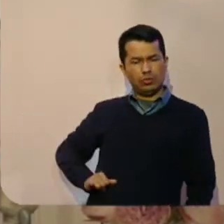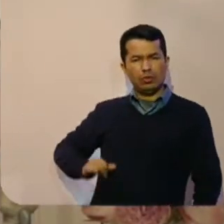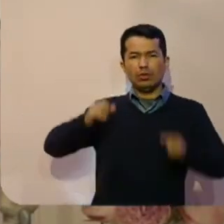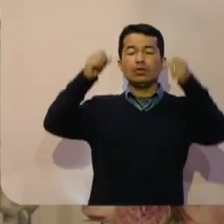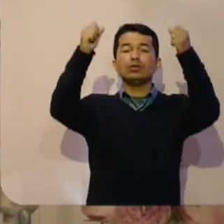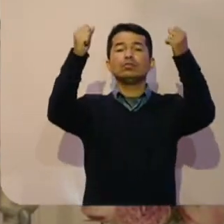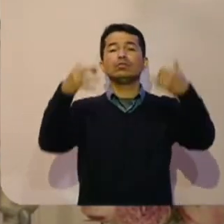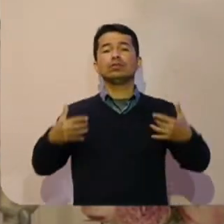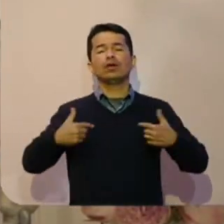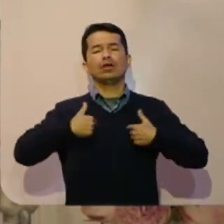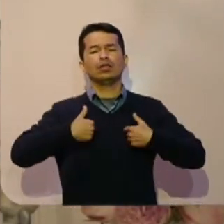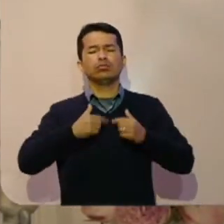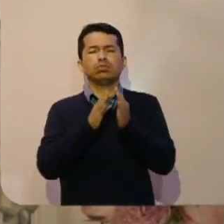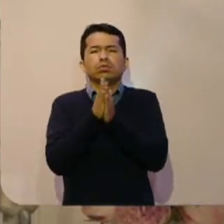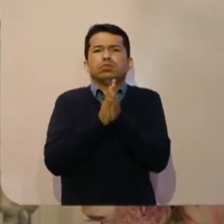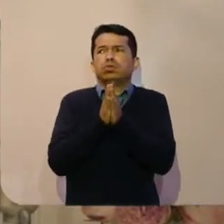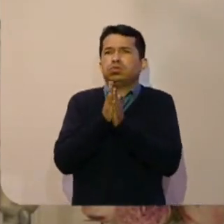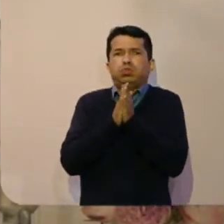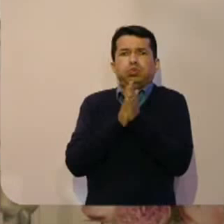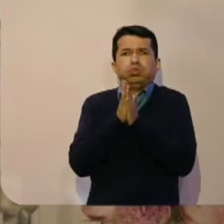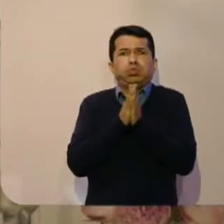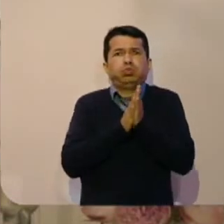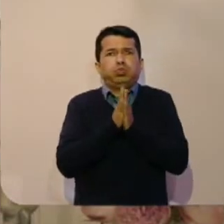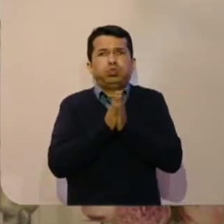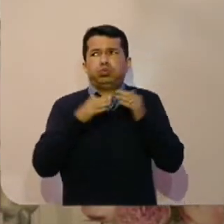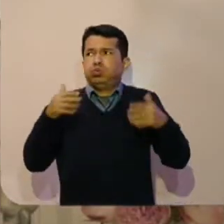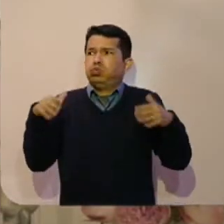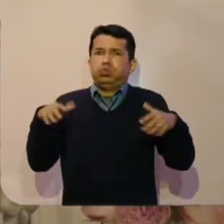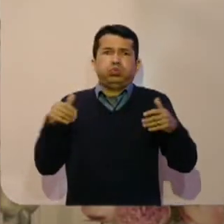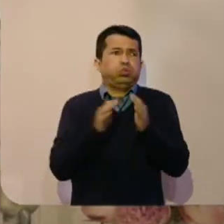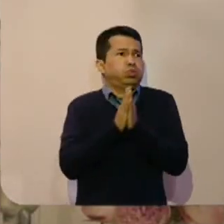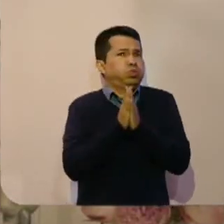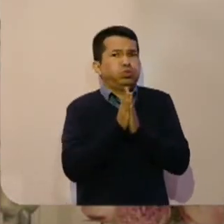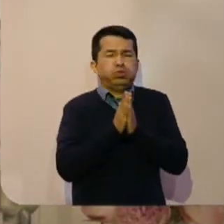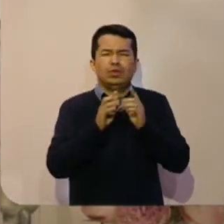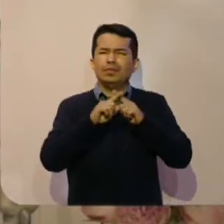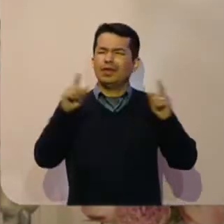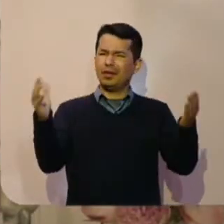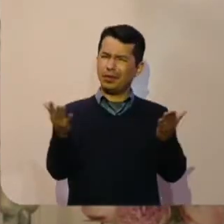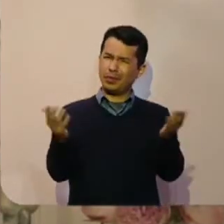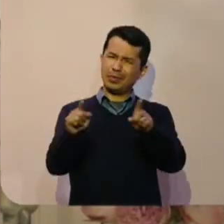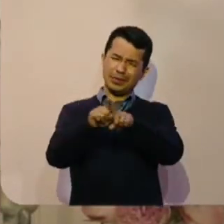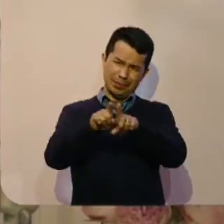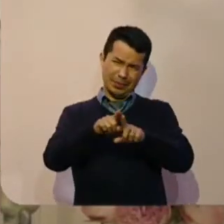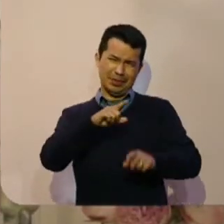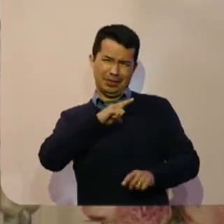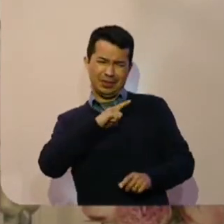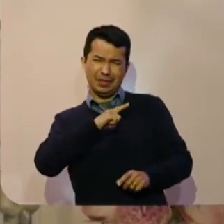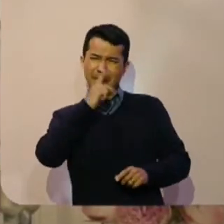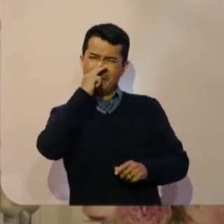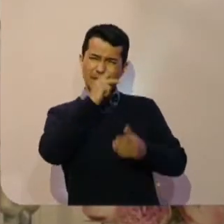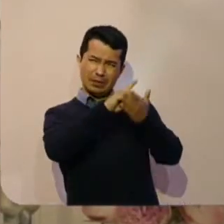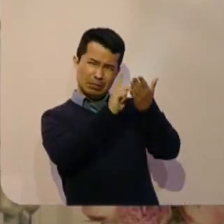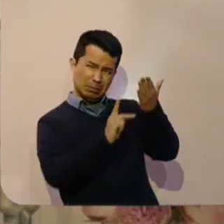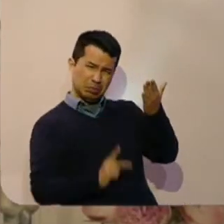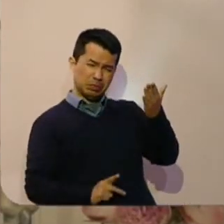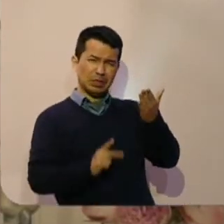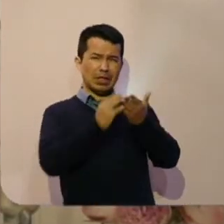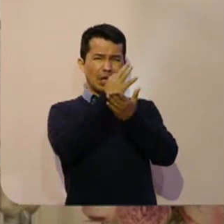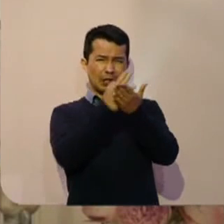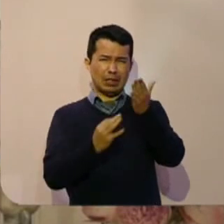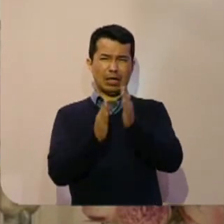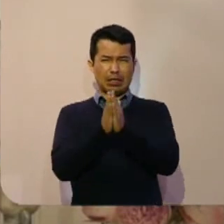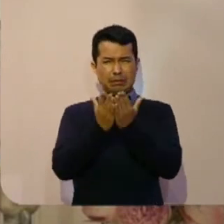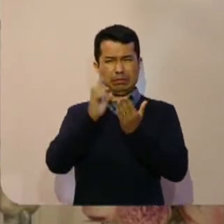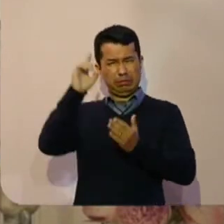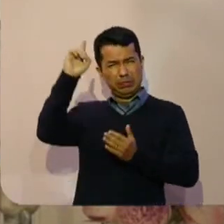ansioso. E é interessante porque de uma maneira cheia de riqueza poética, esse texto